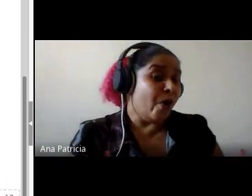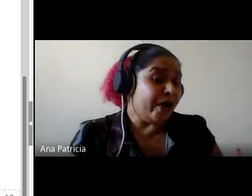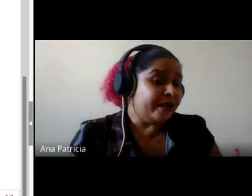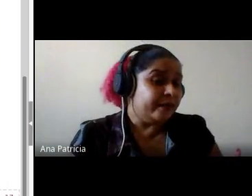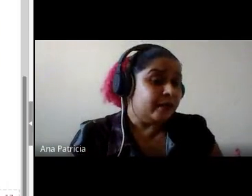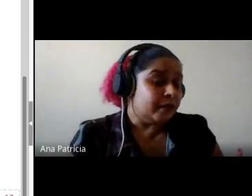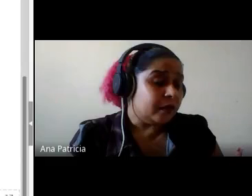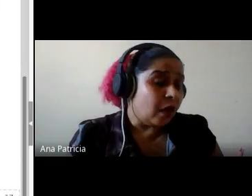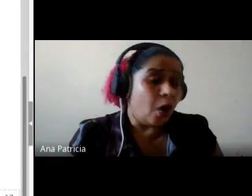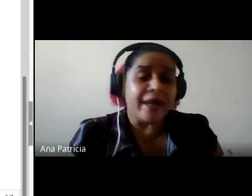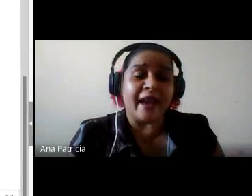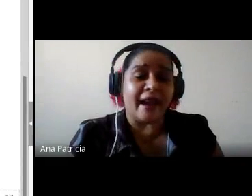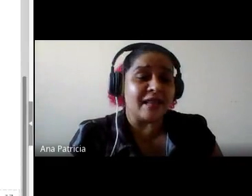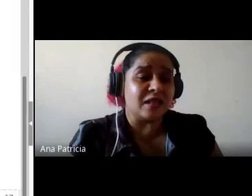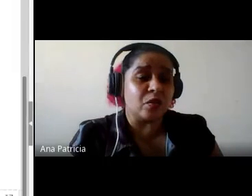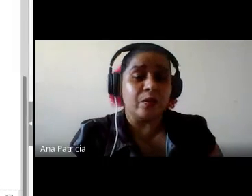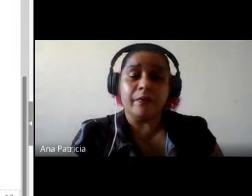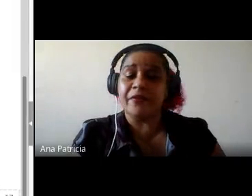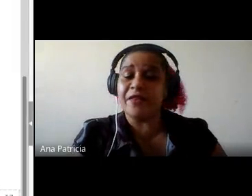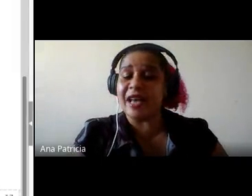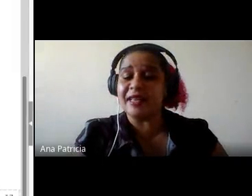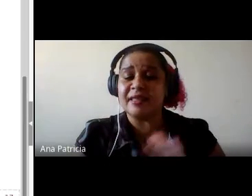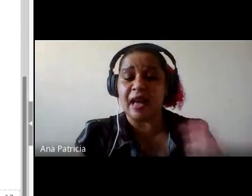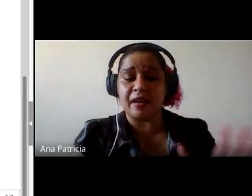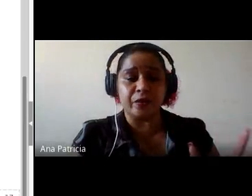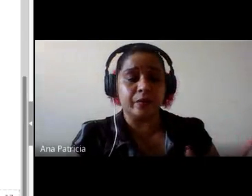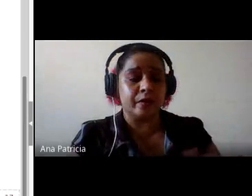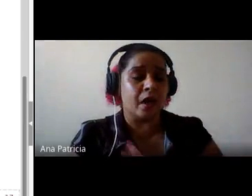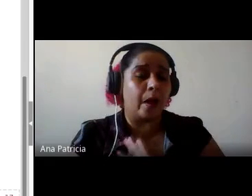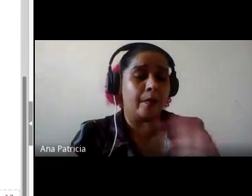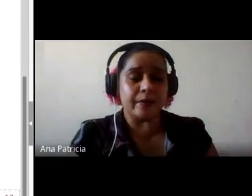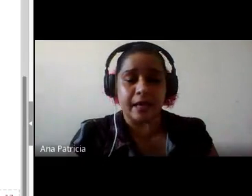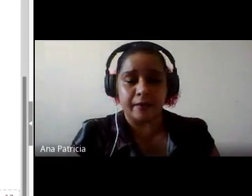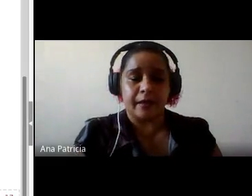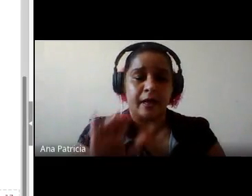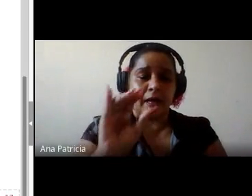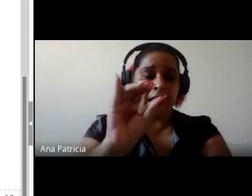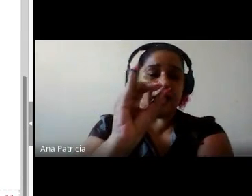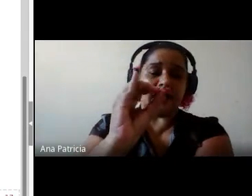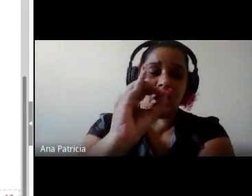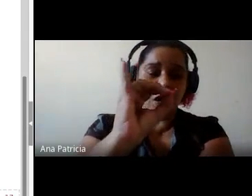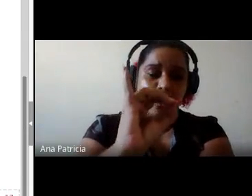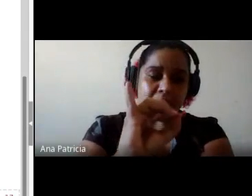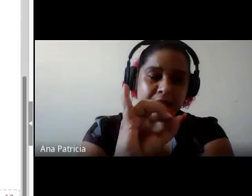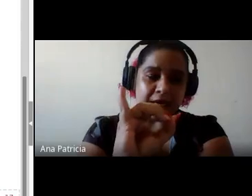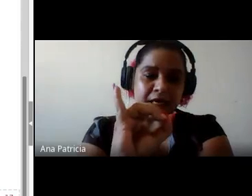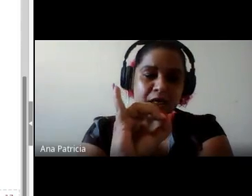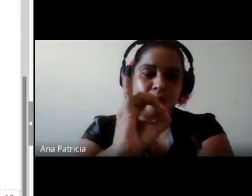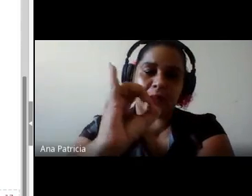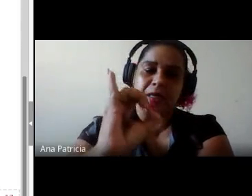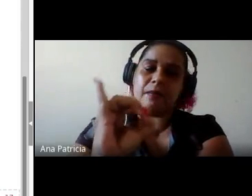O oi. Oi é clássico, versátil e eu amo usar. A letra O e a letra